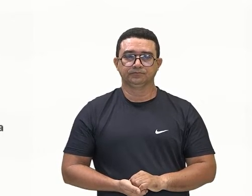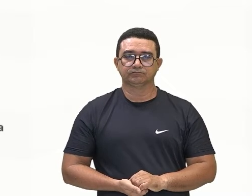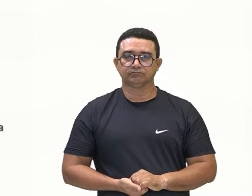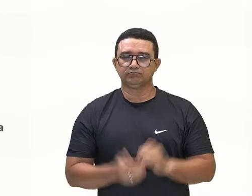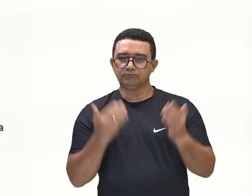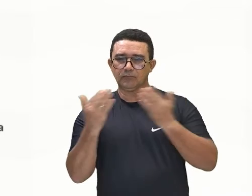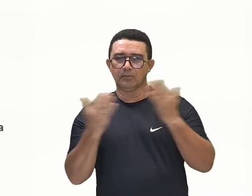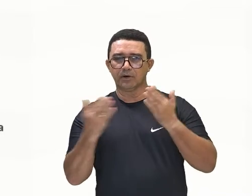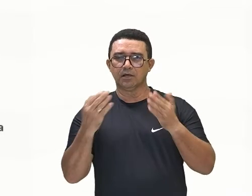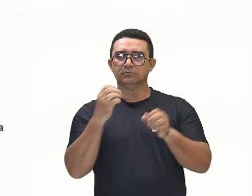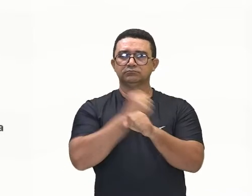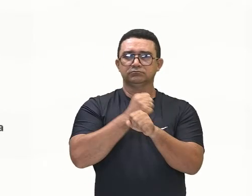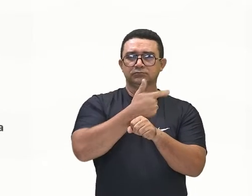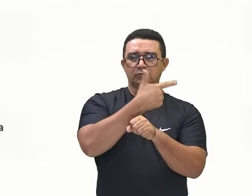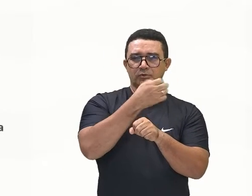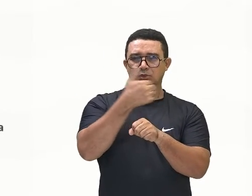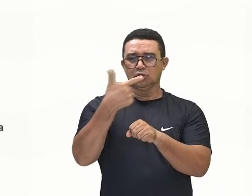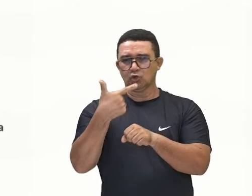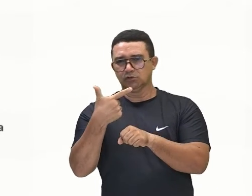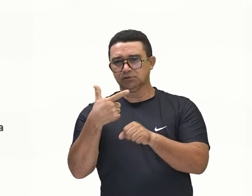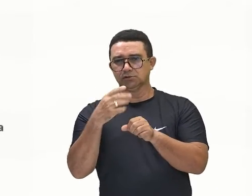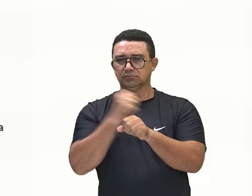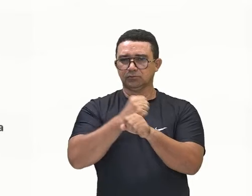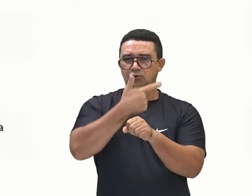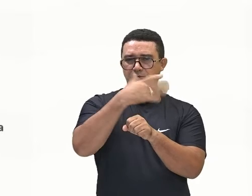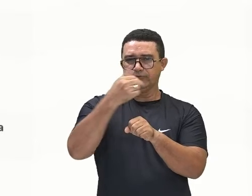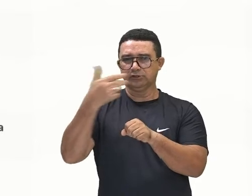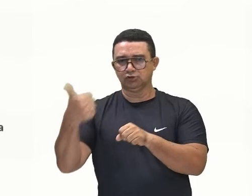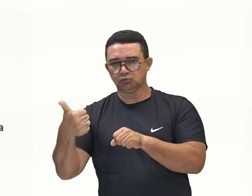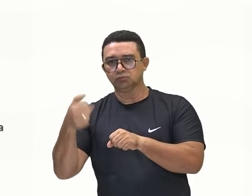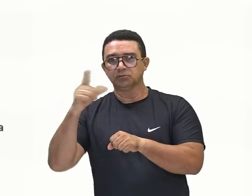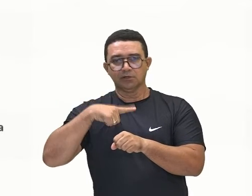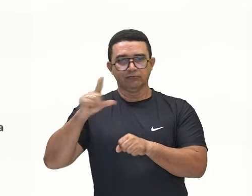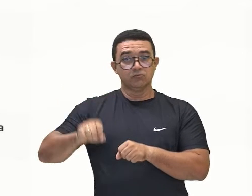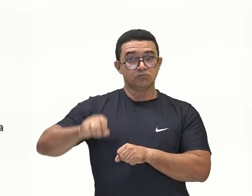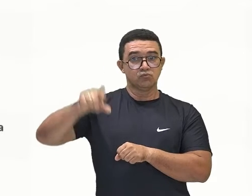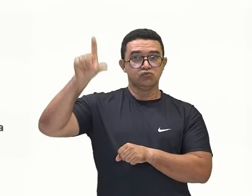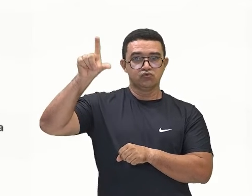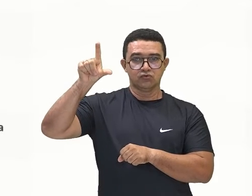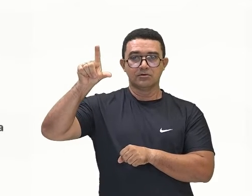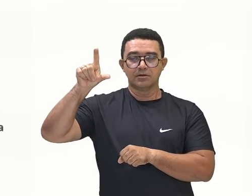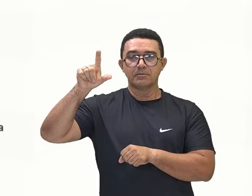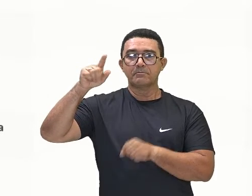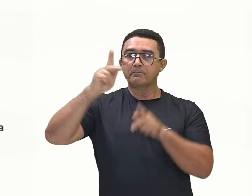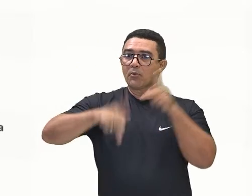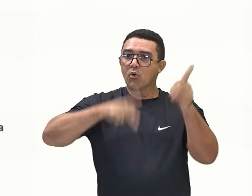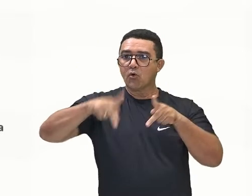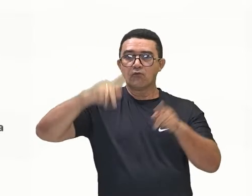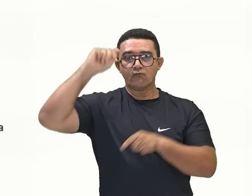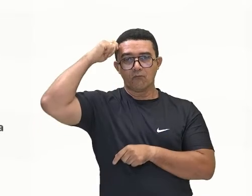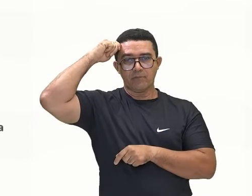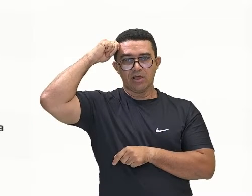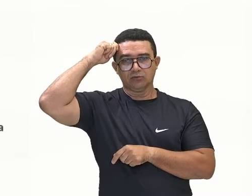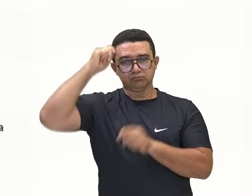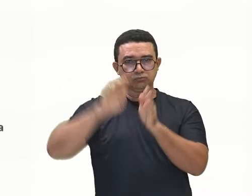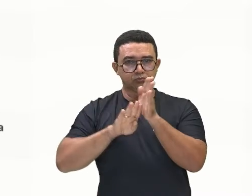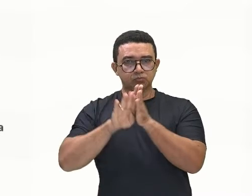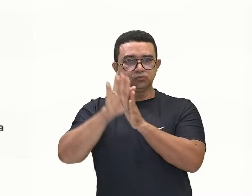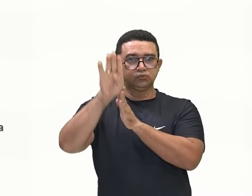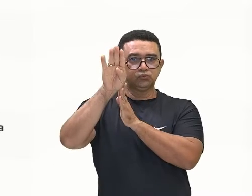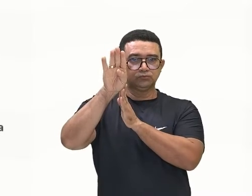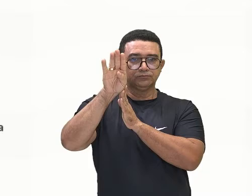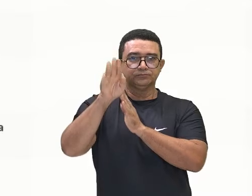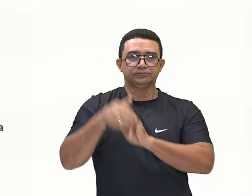dados de 2012 e 2021, e a gente verifica que houve um aumento da população preta, de 7,4 para